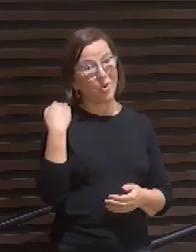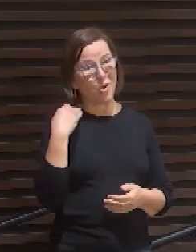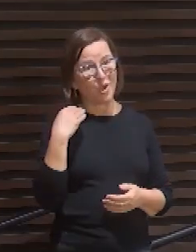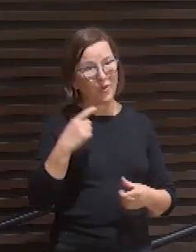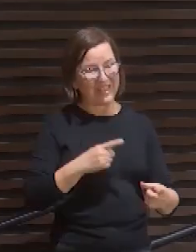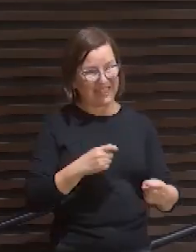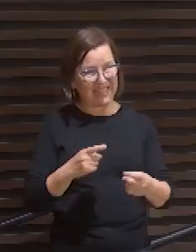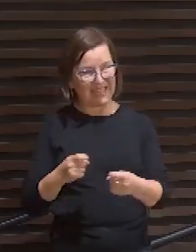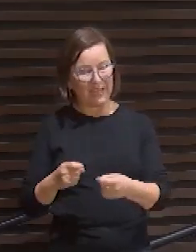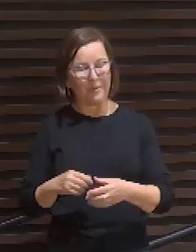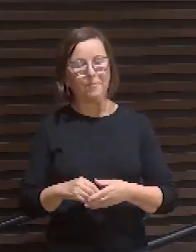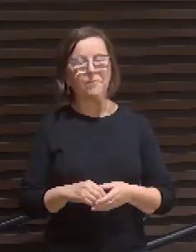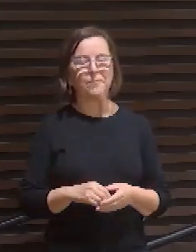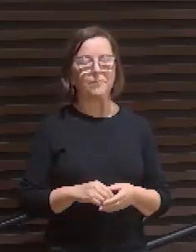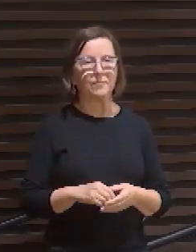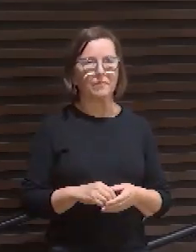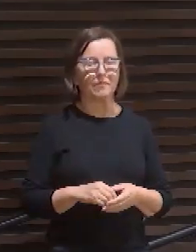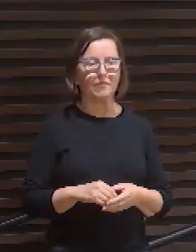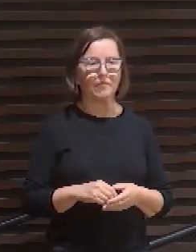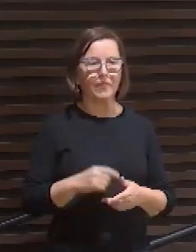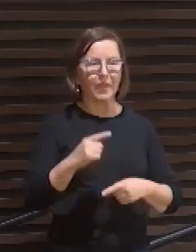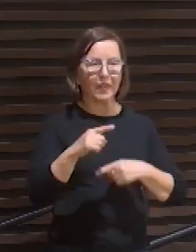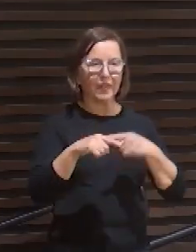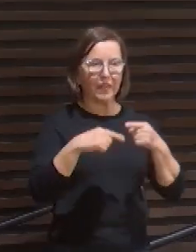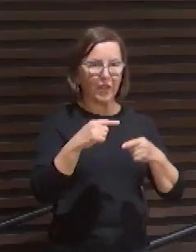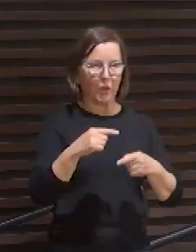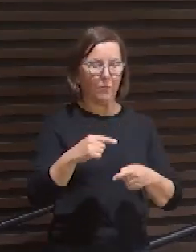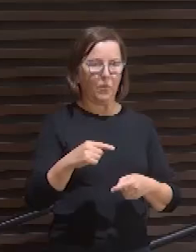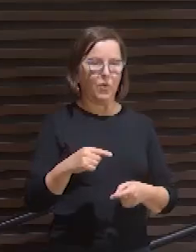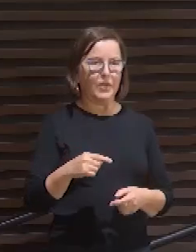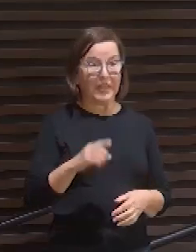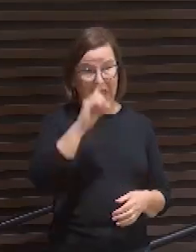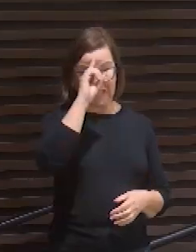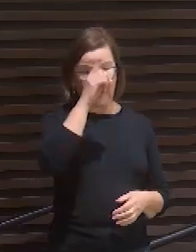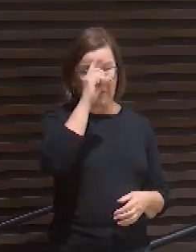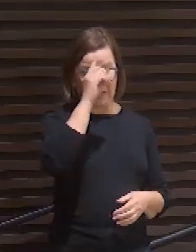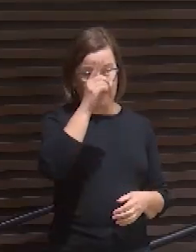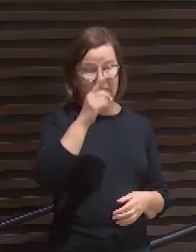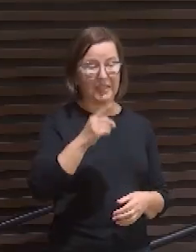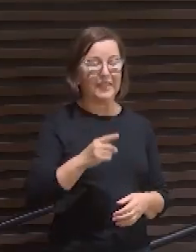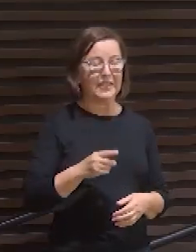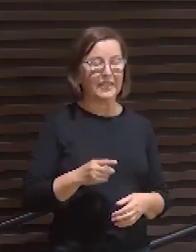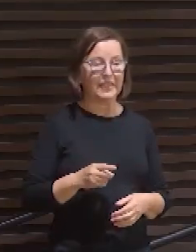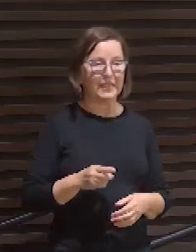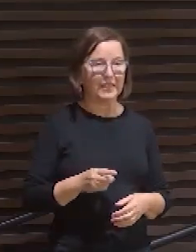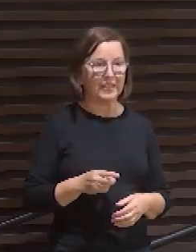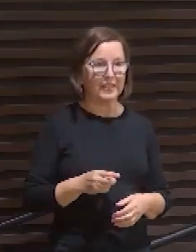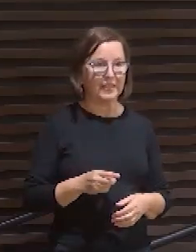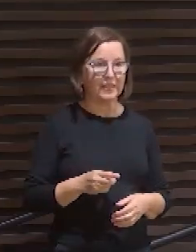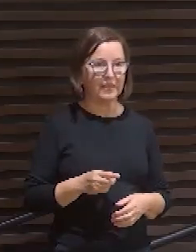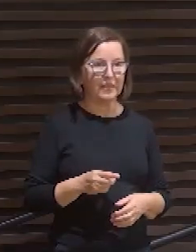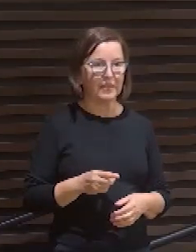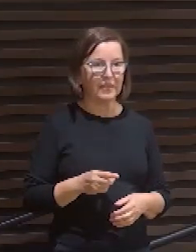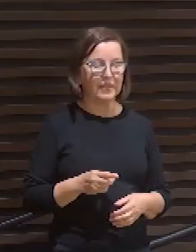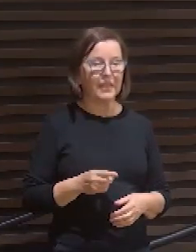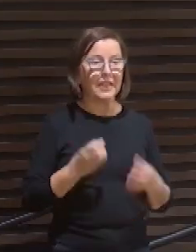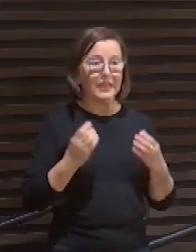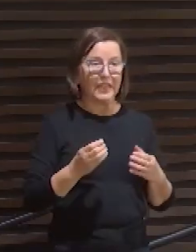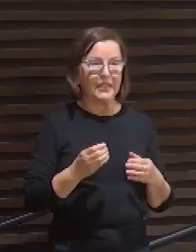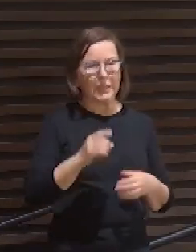Mais tarde, as autoridades procuraram novamente engajar George